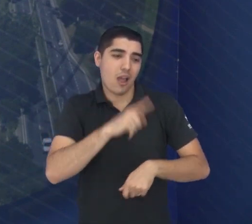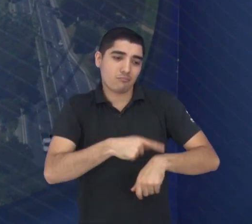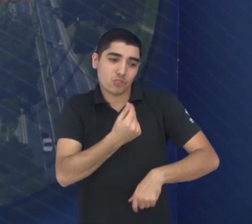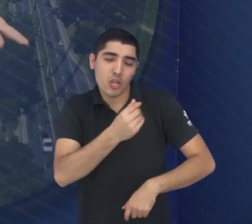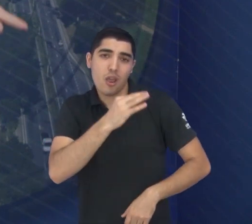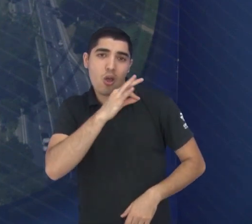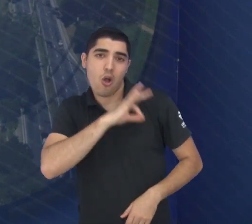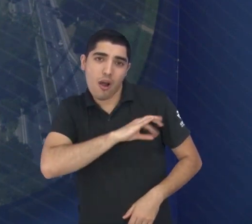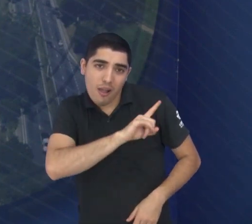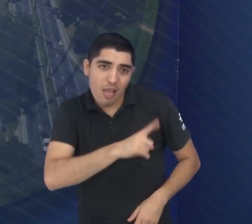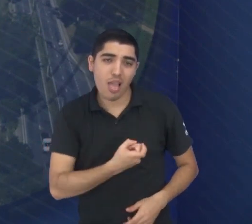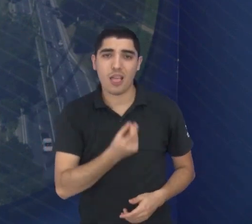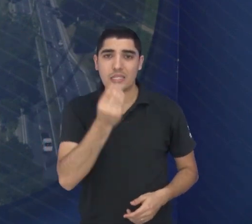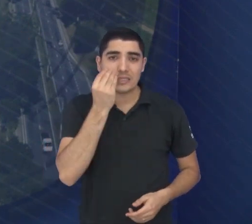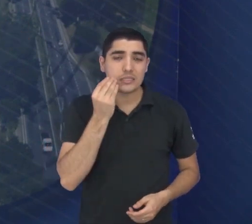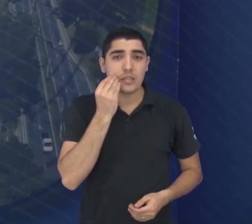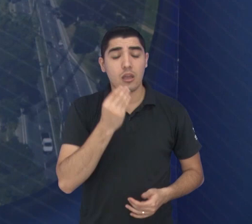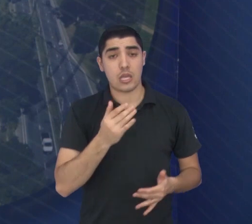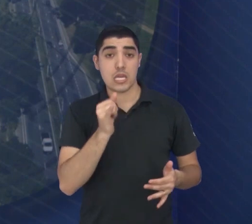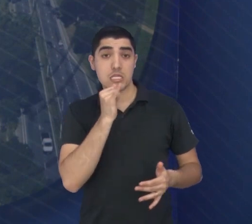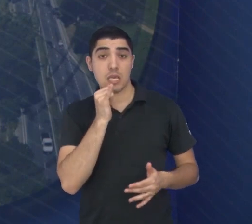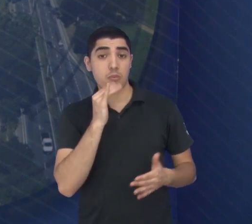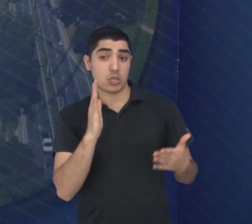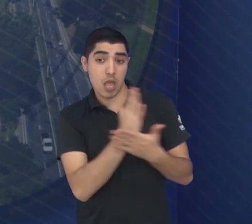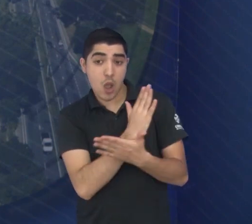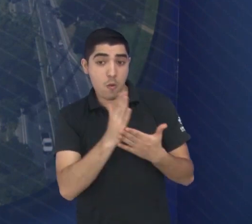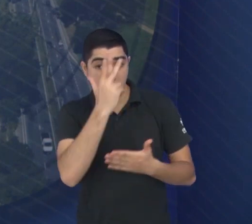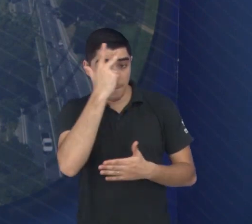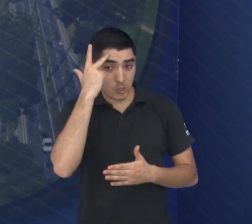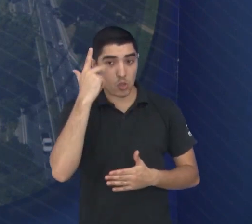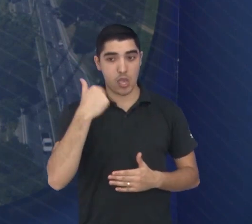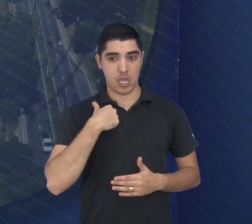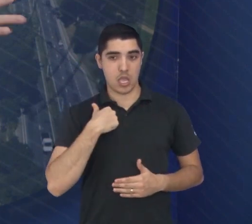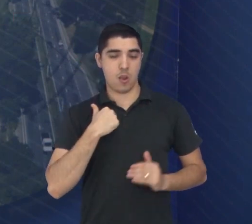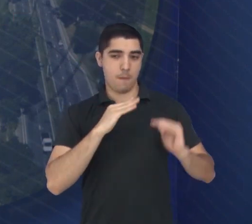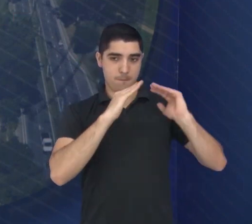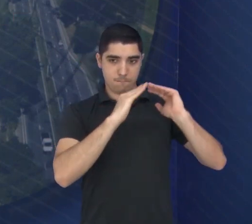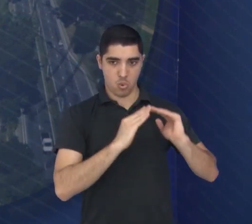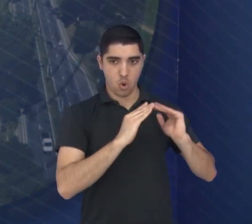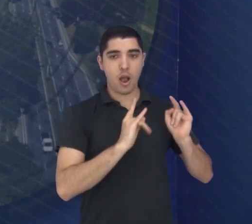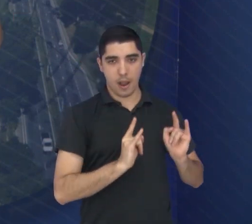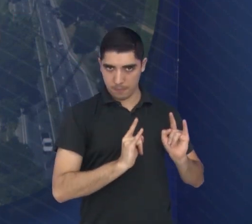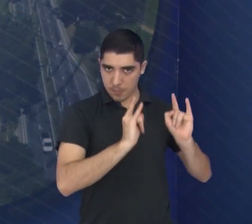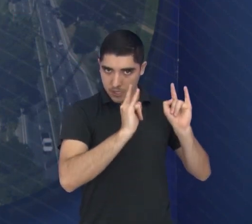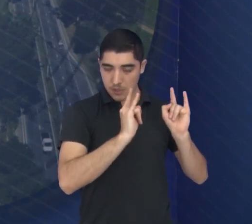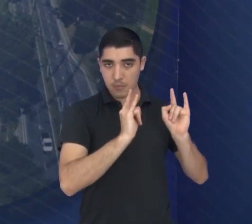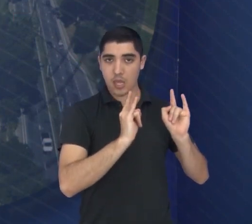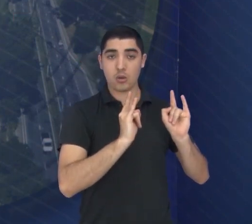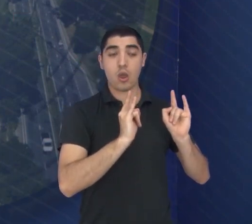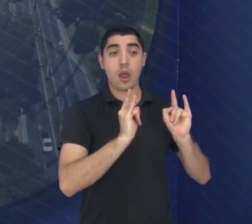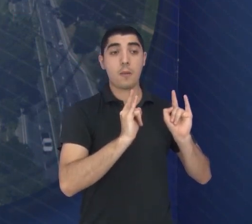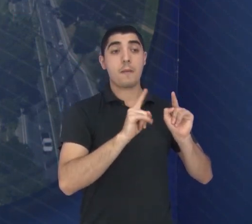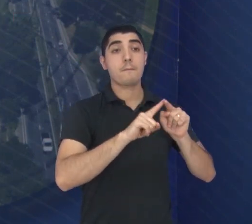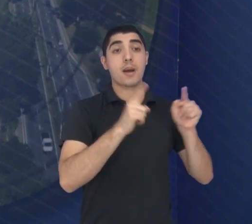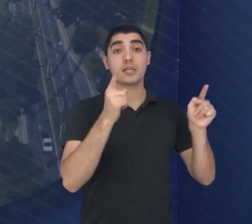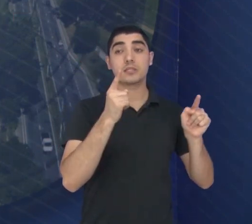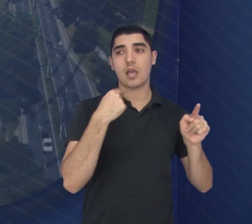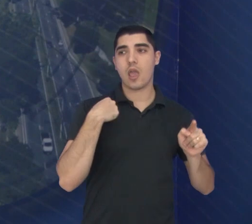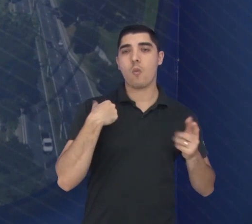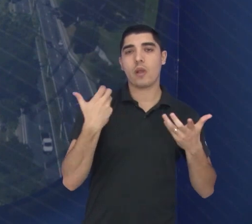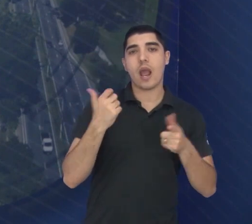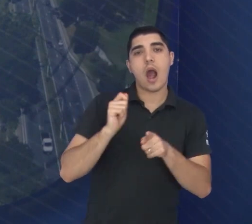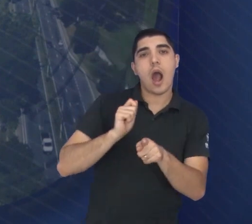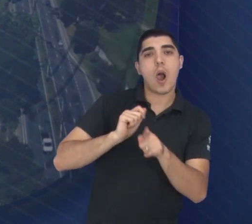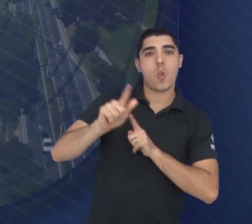tem aplicativos para locação, então de repente você mora num apartamento e você aluga para a pessoa, seja por um